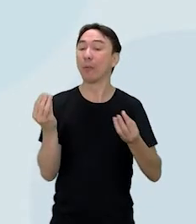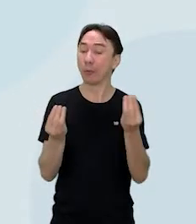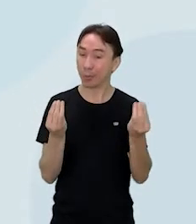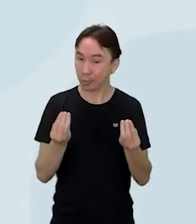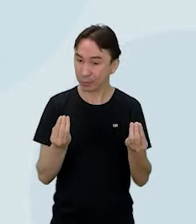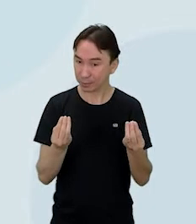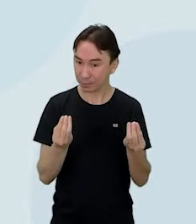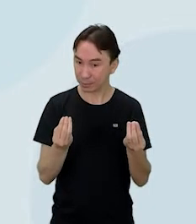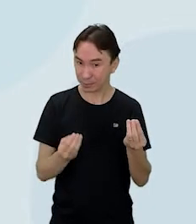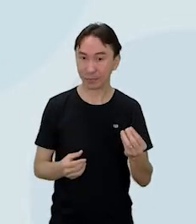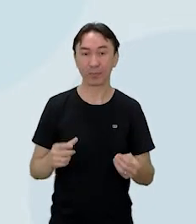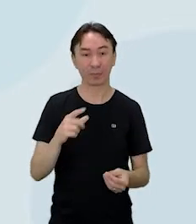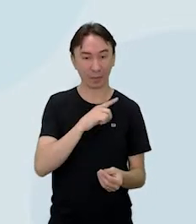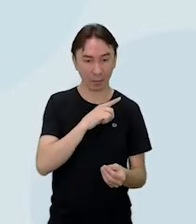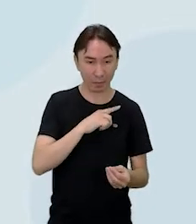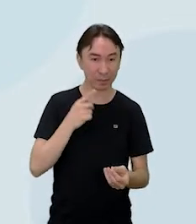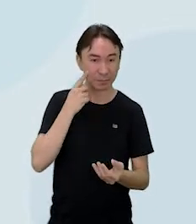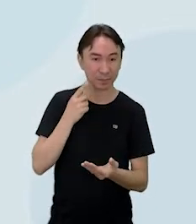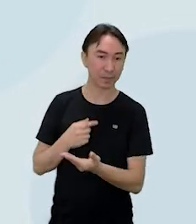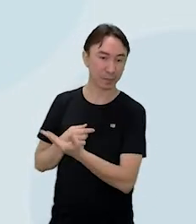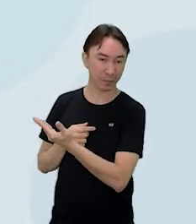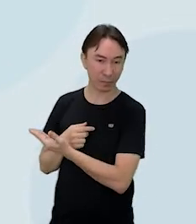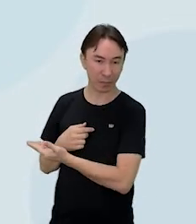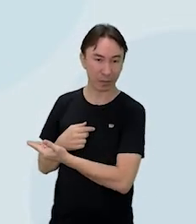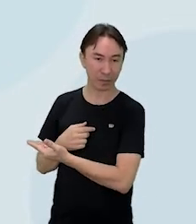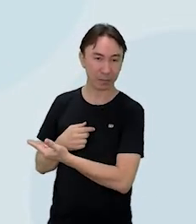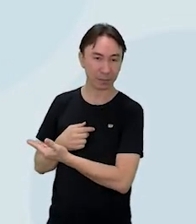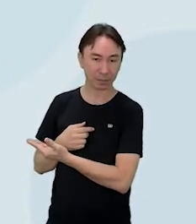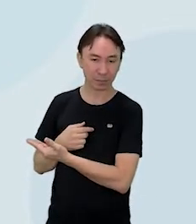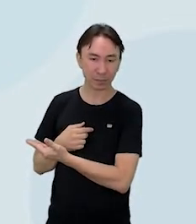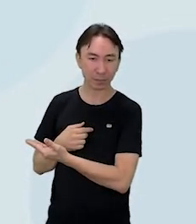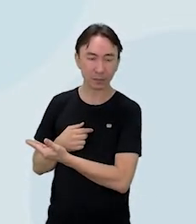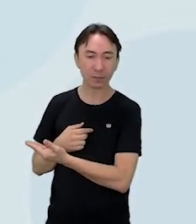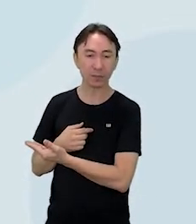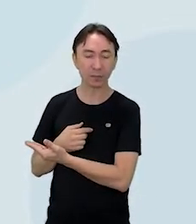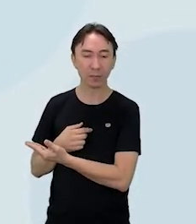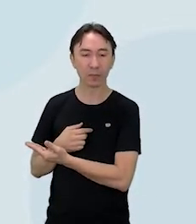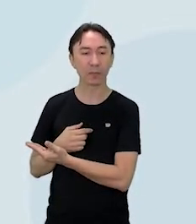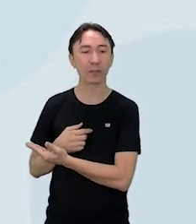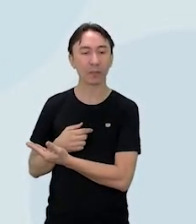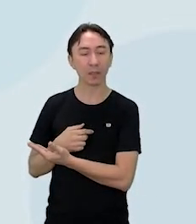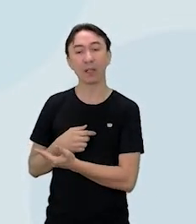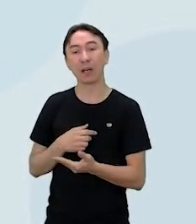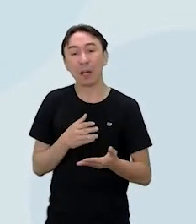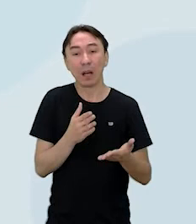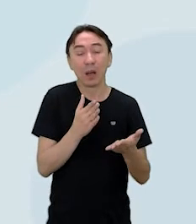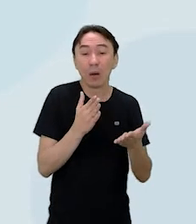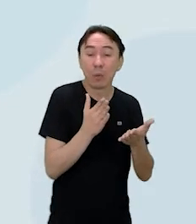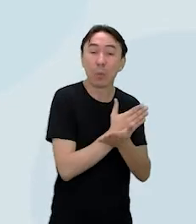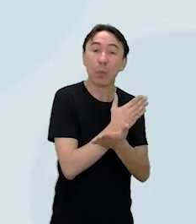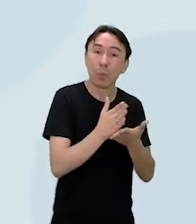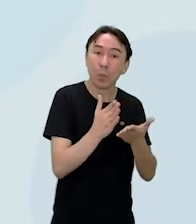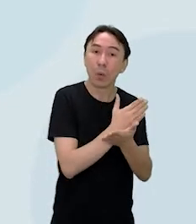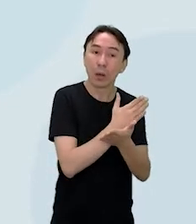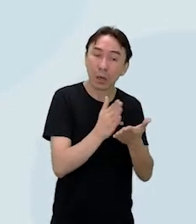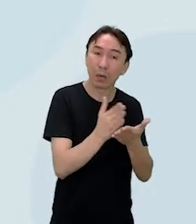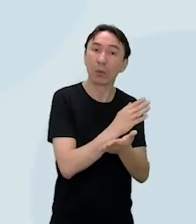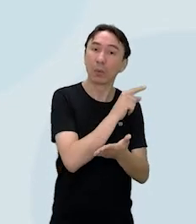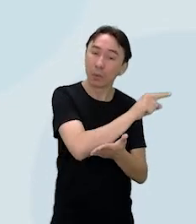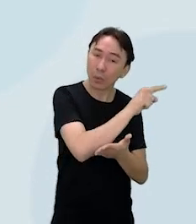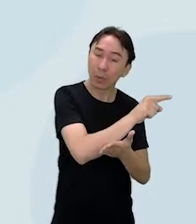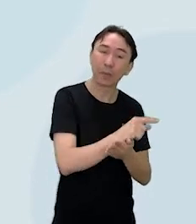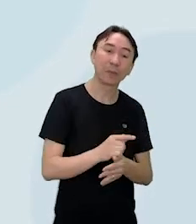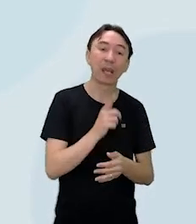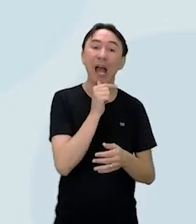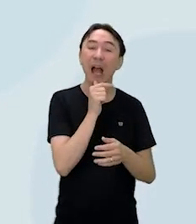né, ele é obtido ali, ele é formado de restos de conchas e de criaturas marinhas. Nossa. Então, ele é formado